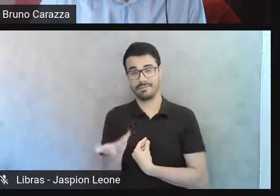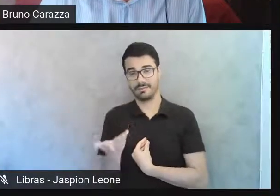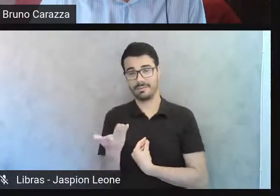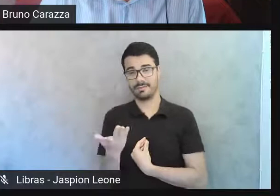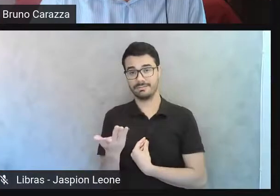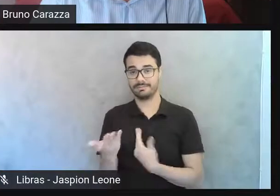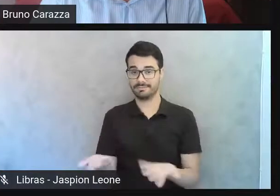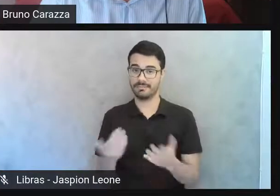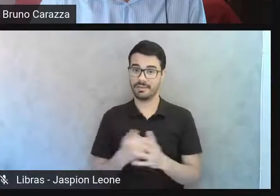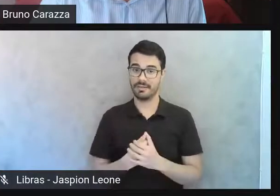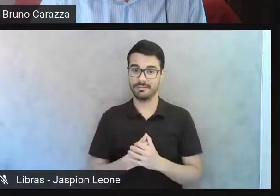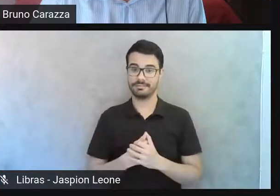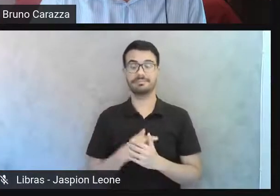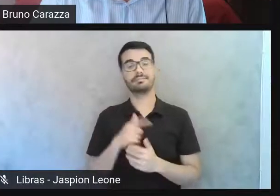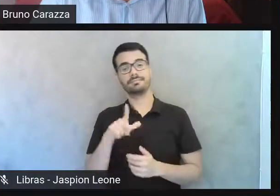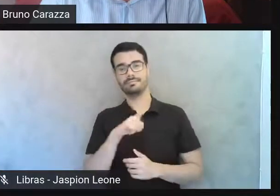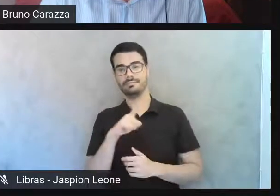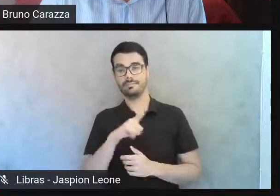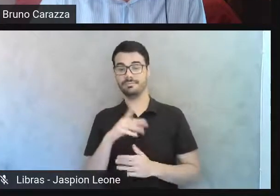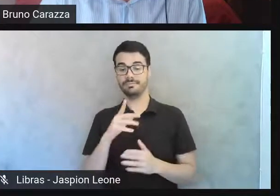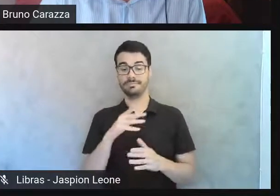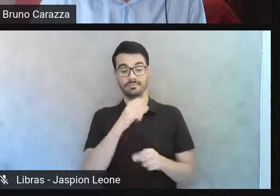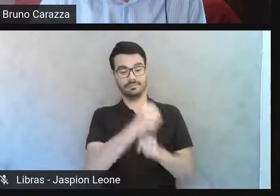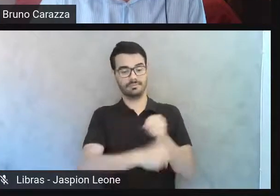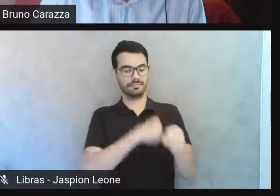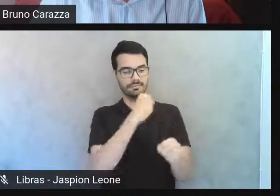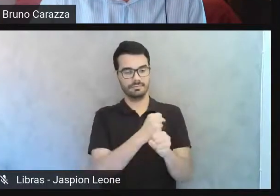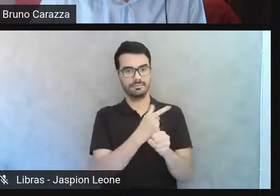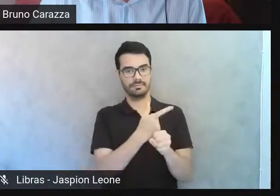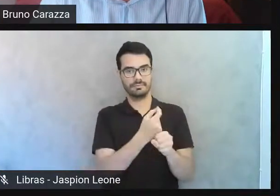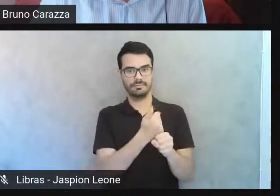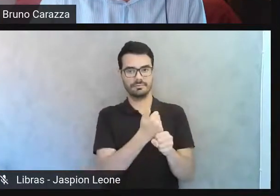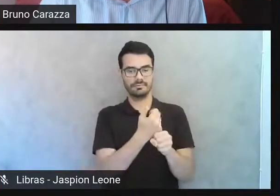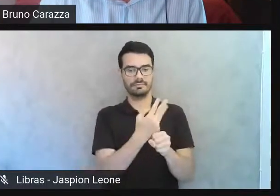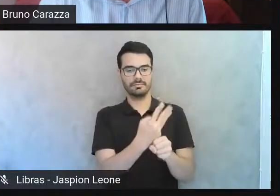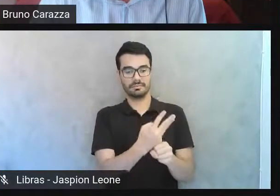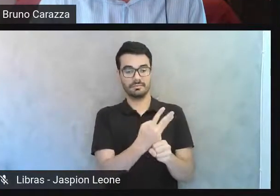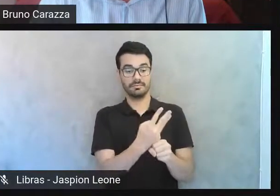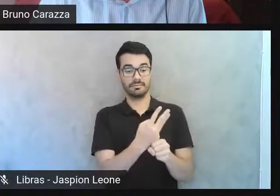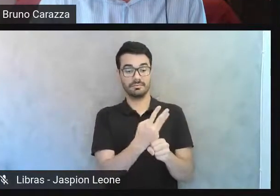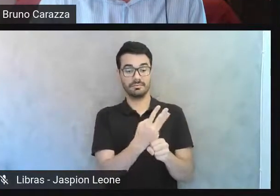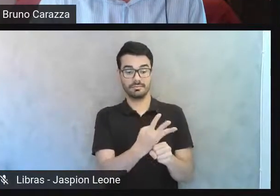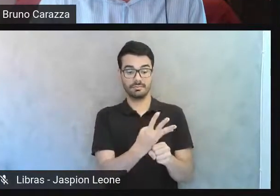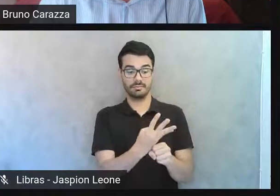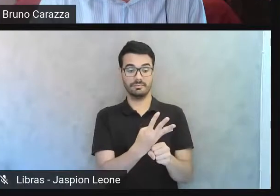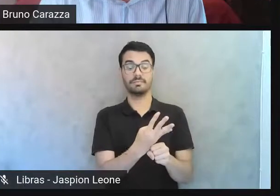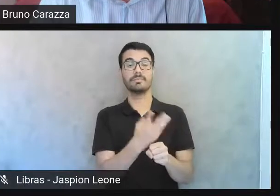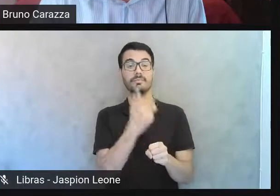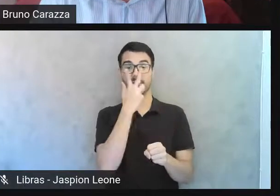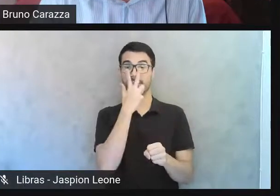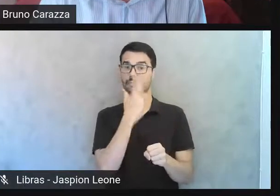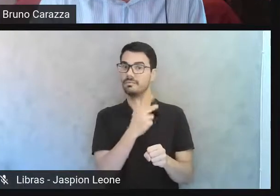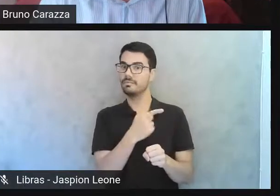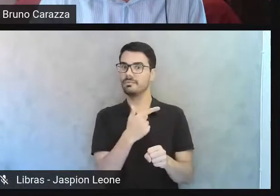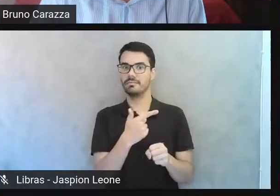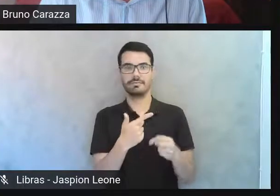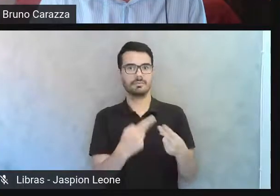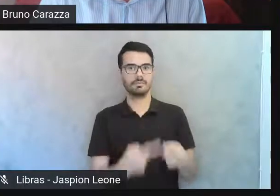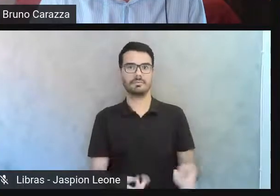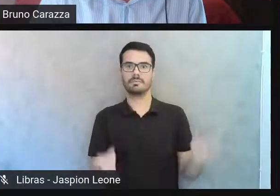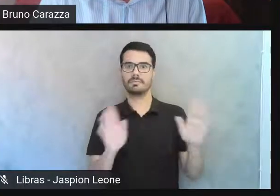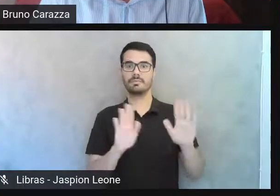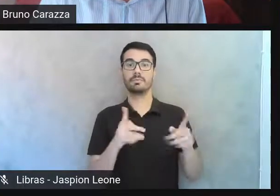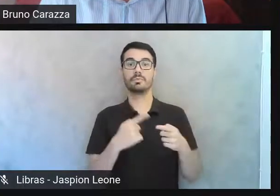ataque ao sintoma. Tinha uma situação em 2014 que tinha chegado a um ponto intolerável, né? Os números estão lá na tese, no livro